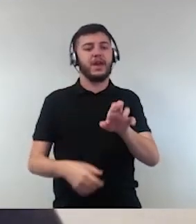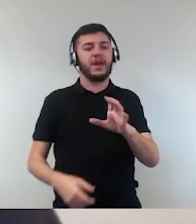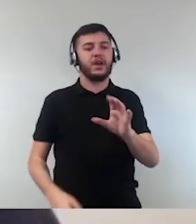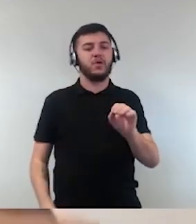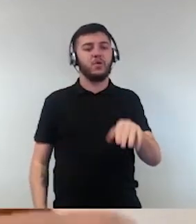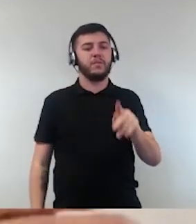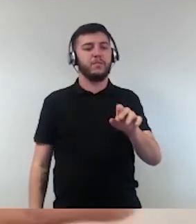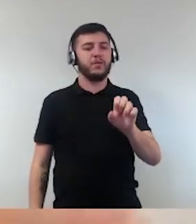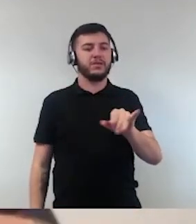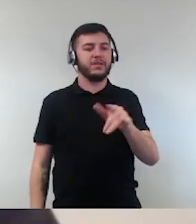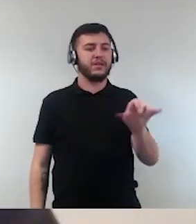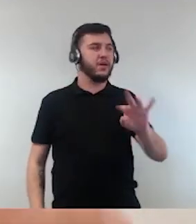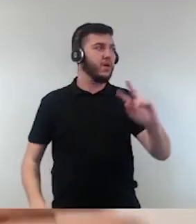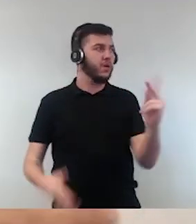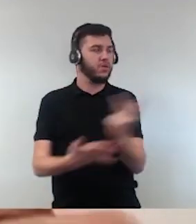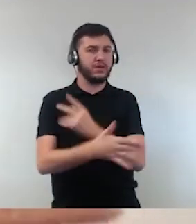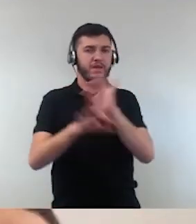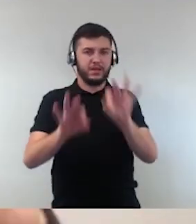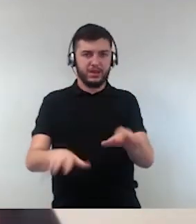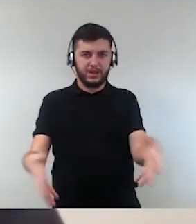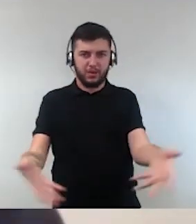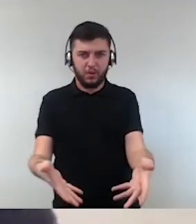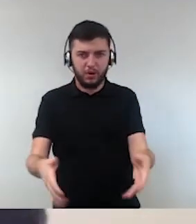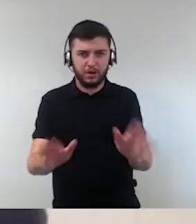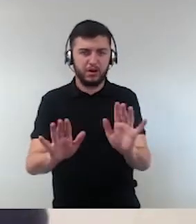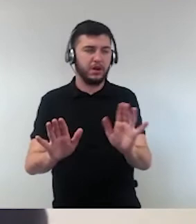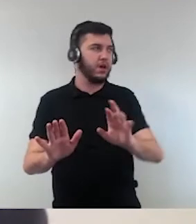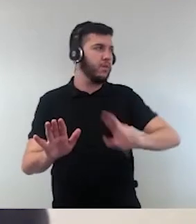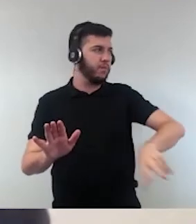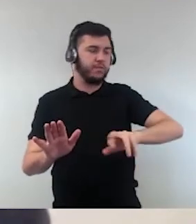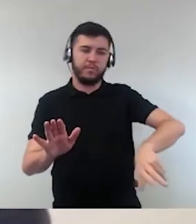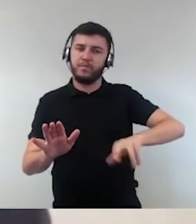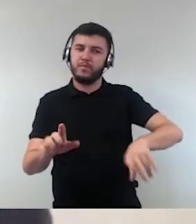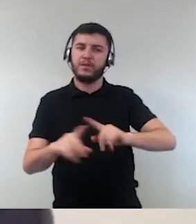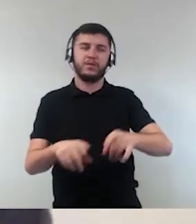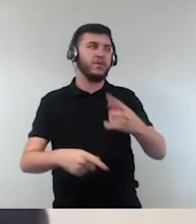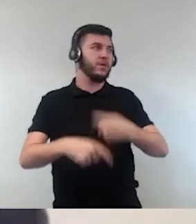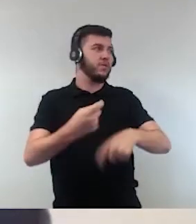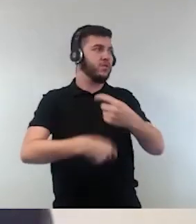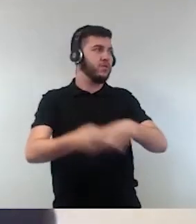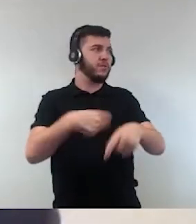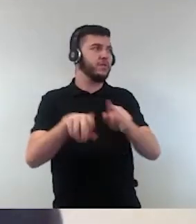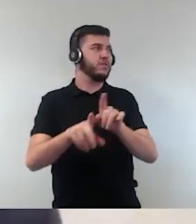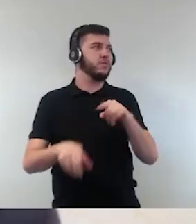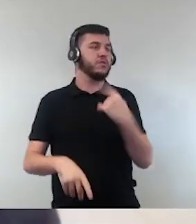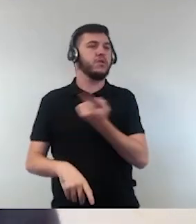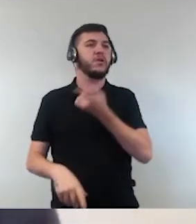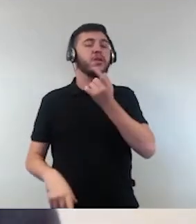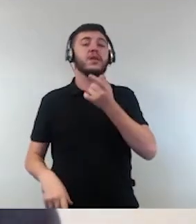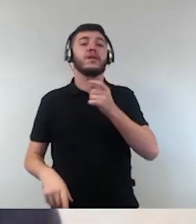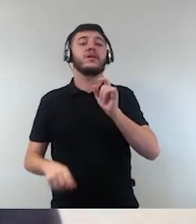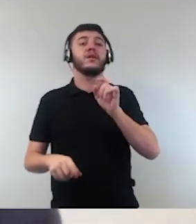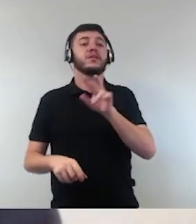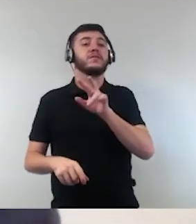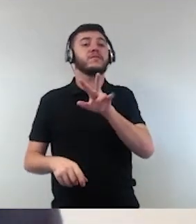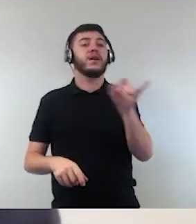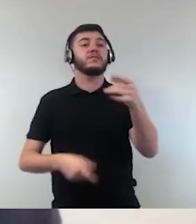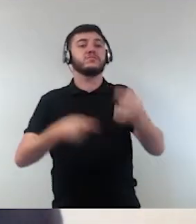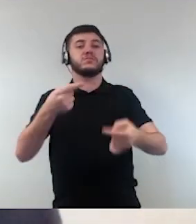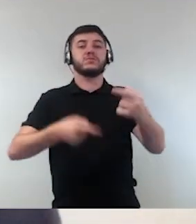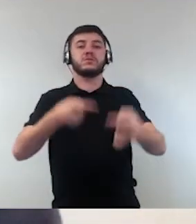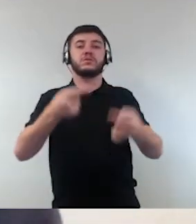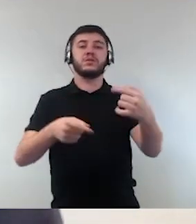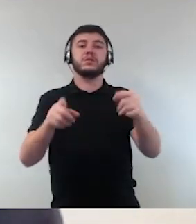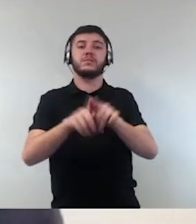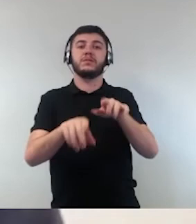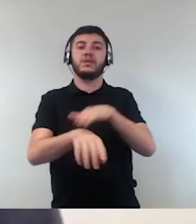Covid veio fazer frente à Caixa, ao financeiro. O econômico, nós vamos ainda discutir. E se nesse